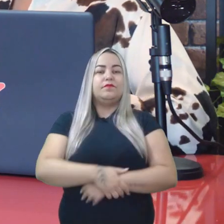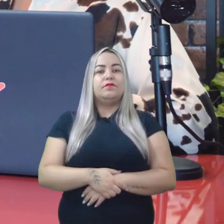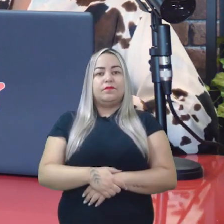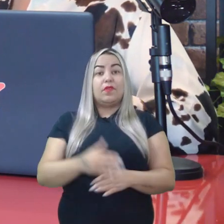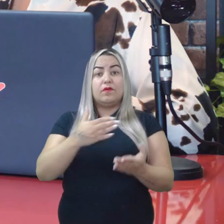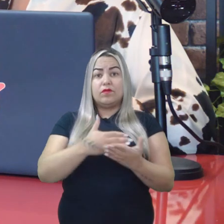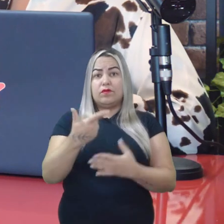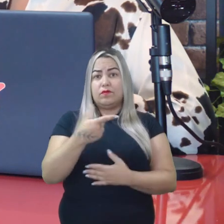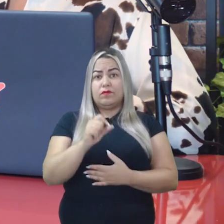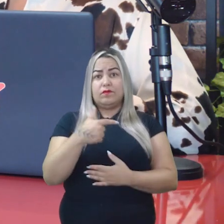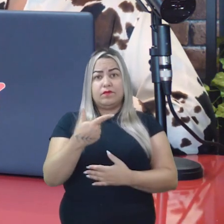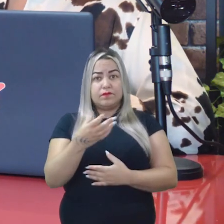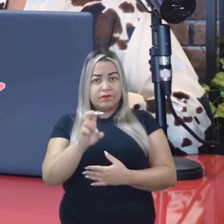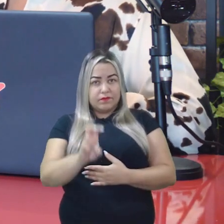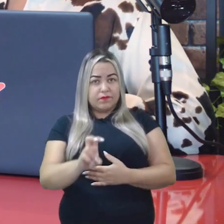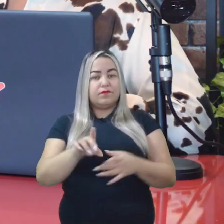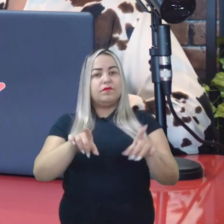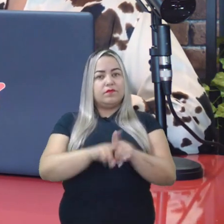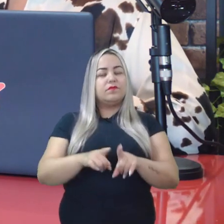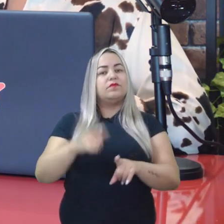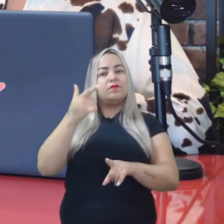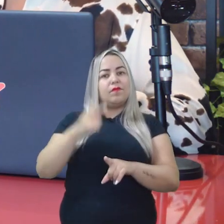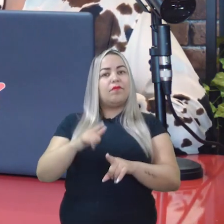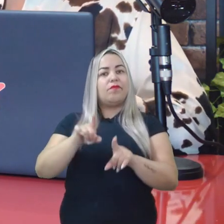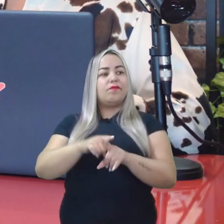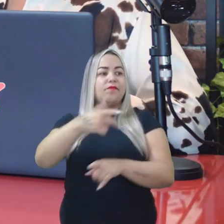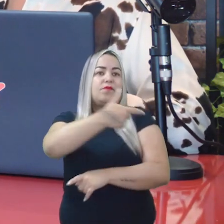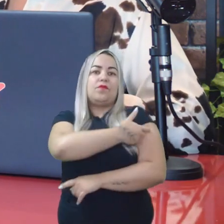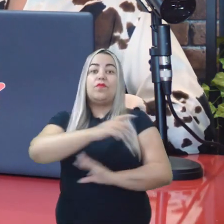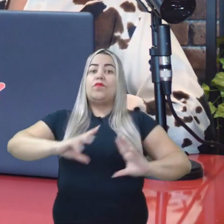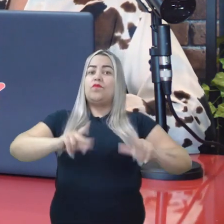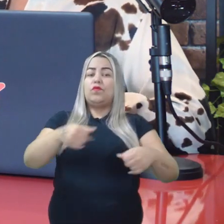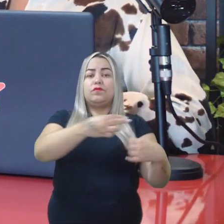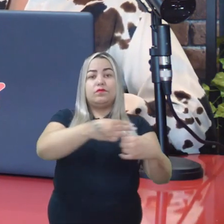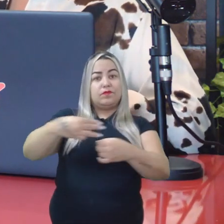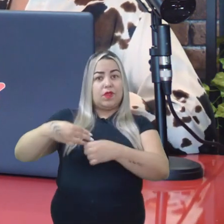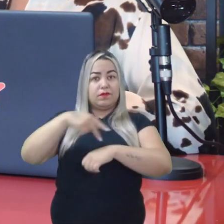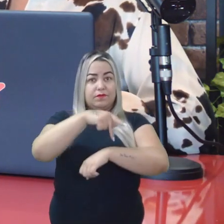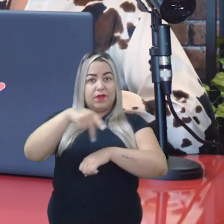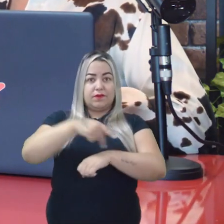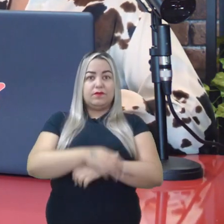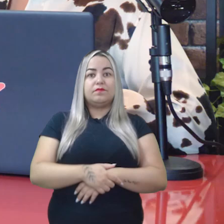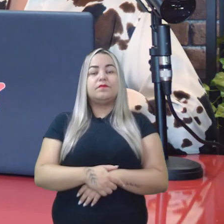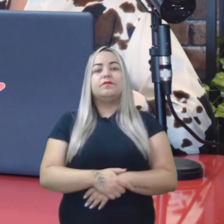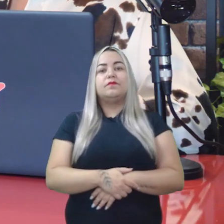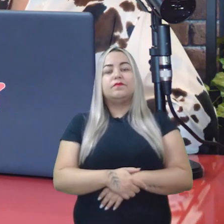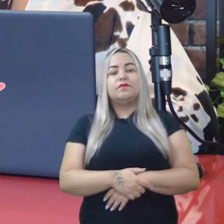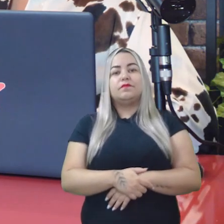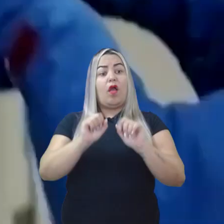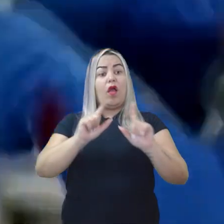de imunizações e inicia 2025 com a garantia de vacinas para todos os municípios do